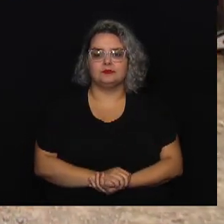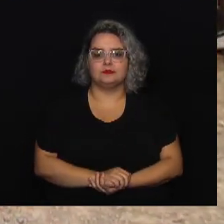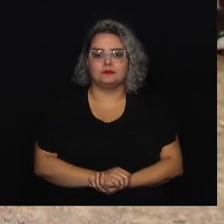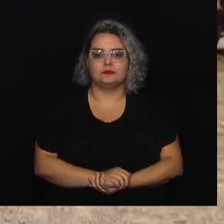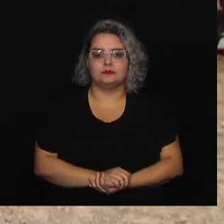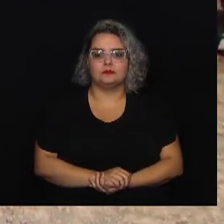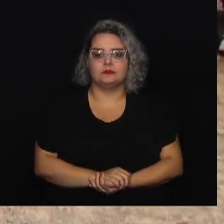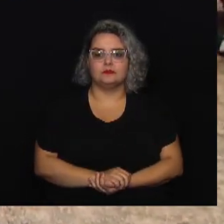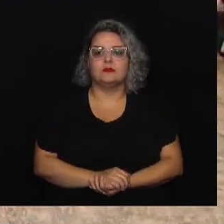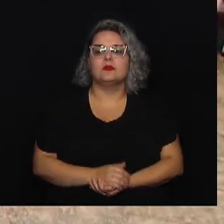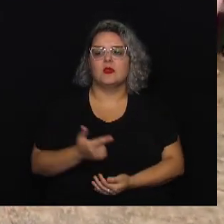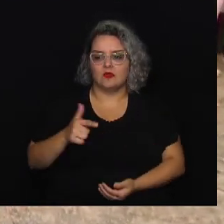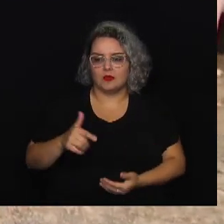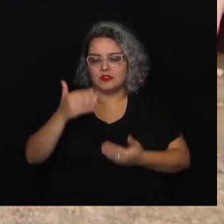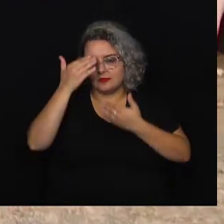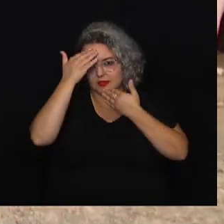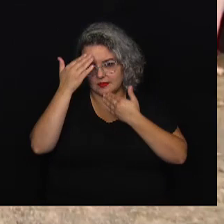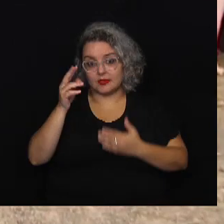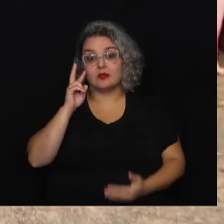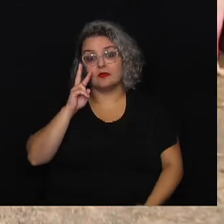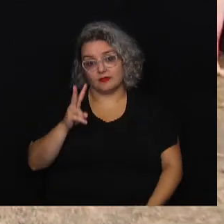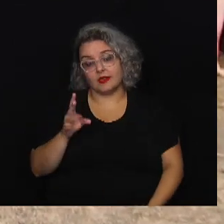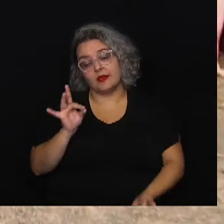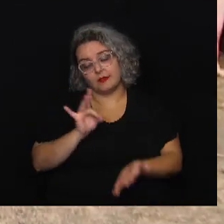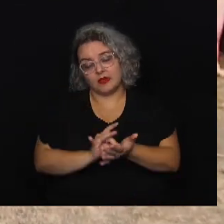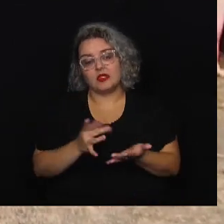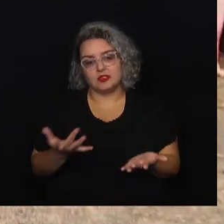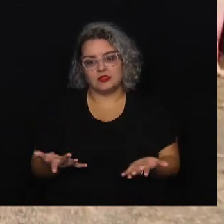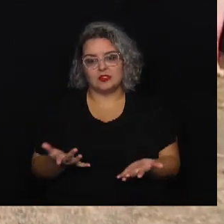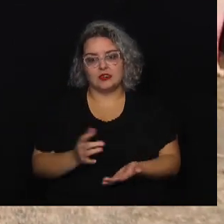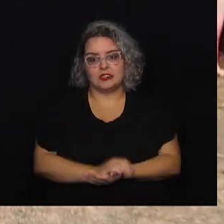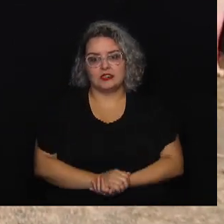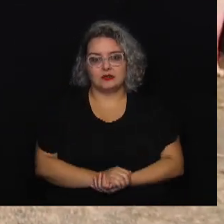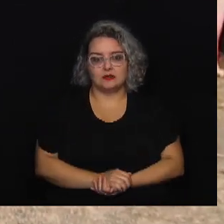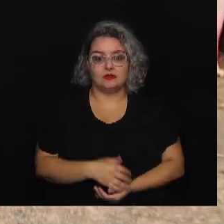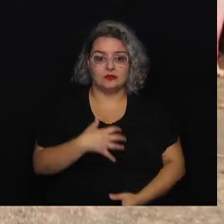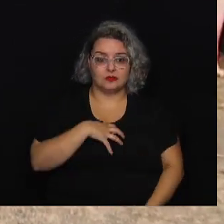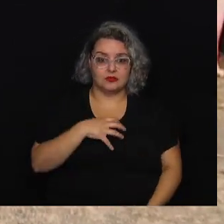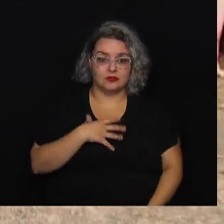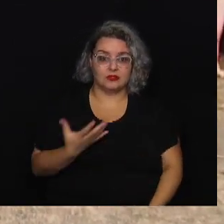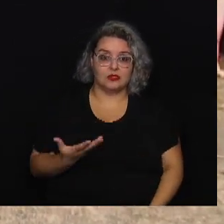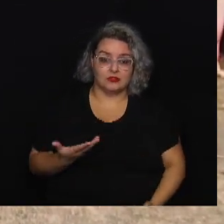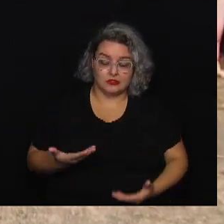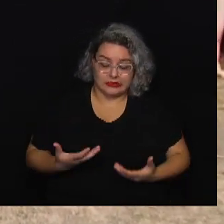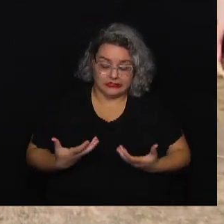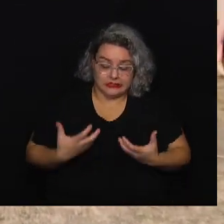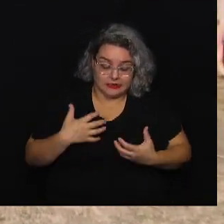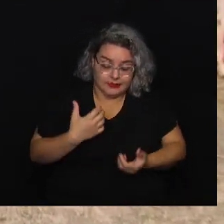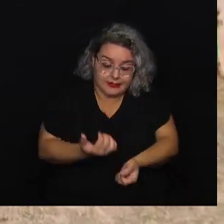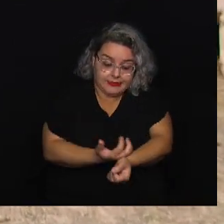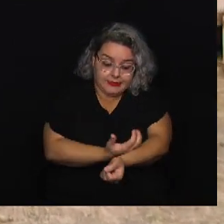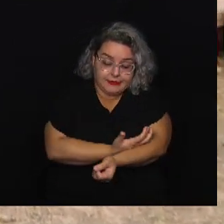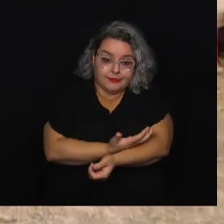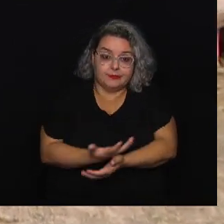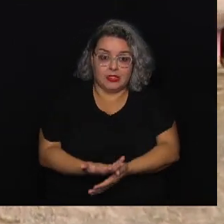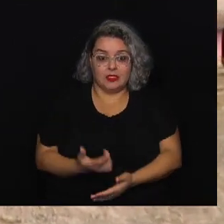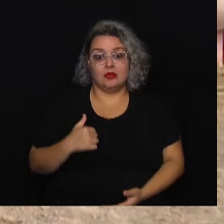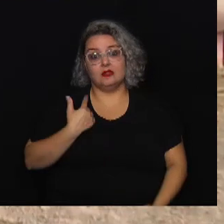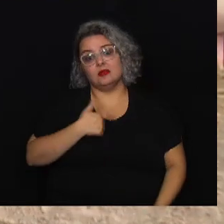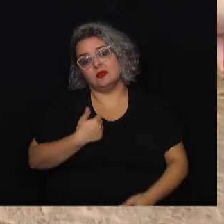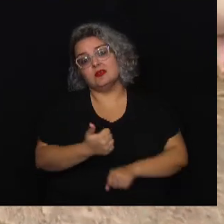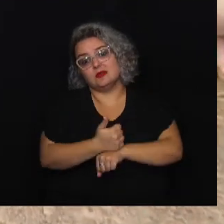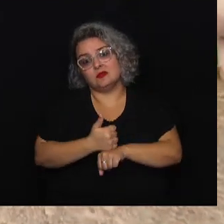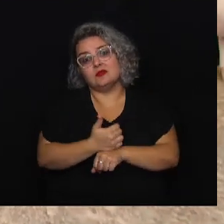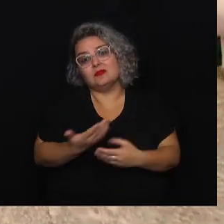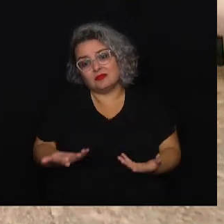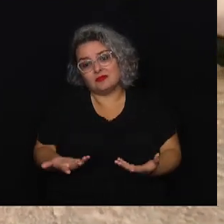Mais uma vez, muito obrigado, porque eu vi realmente, né, o estado que vocês ficam, porque assim, todos nós somos profissionais, mas a